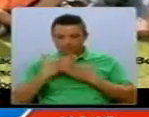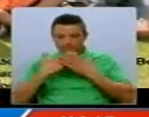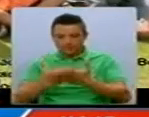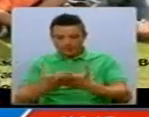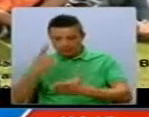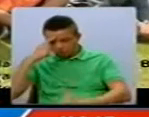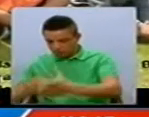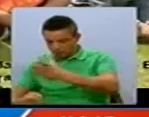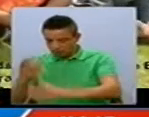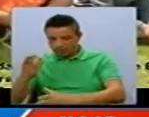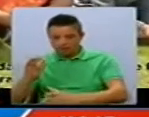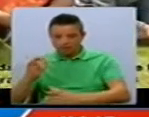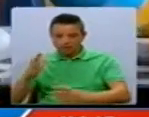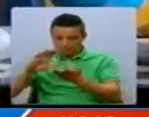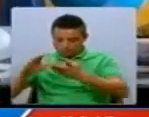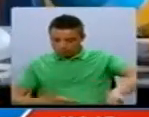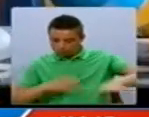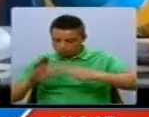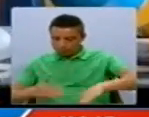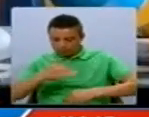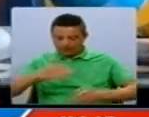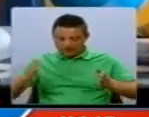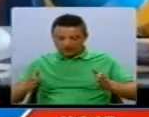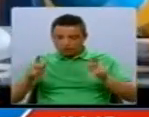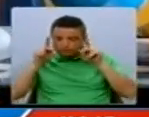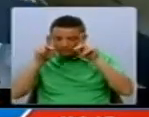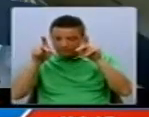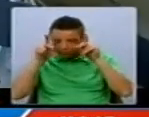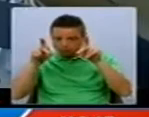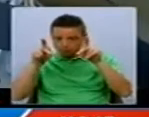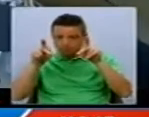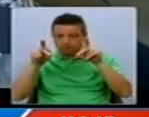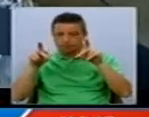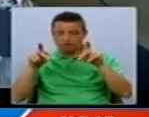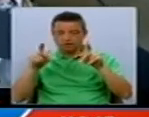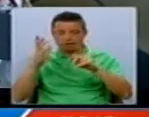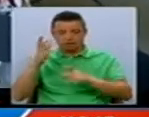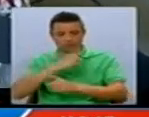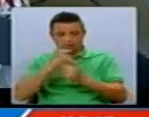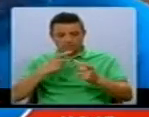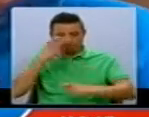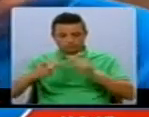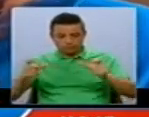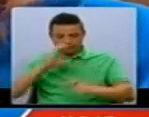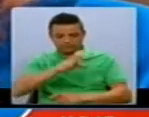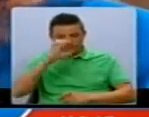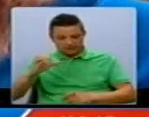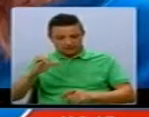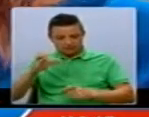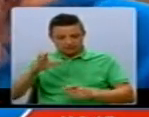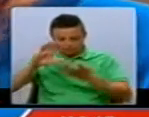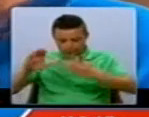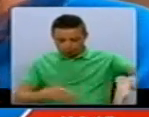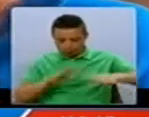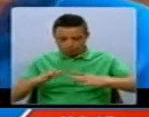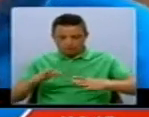criarem quase como uma linha de produção deste tipo de caixas pedagógicas. Portanto, temos cientistas que são não só muito bons a produzir ciências, mas também cientistas que são muito bons